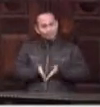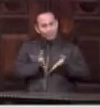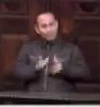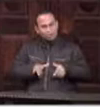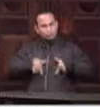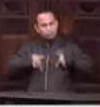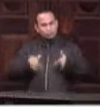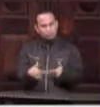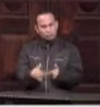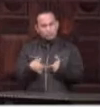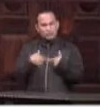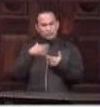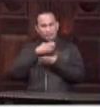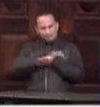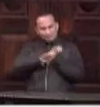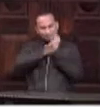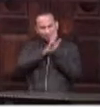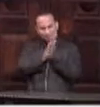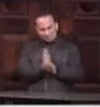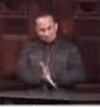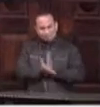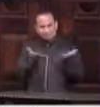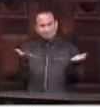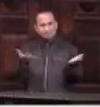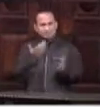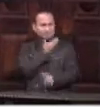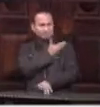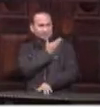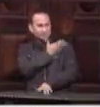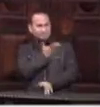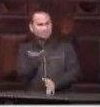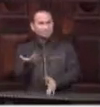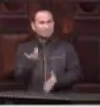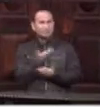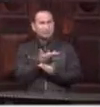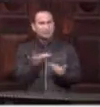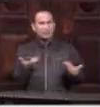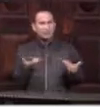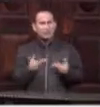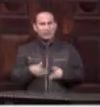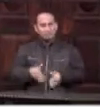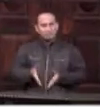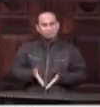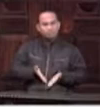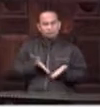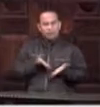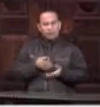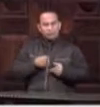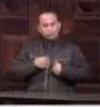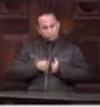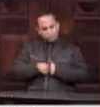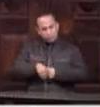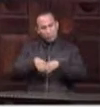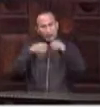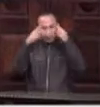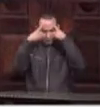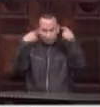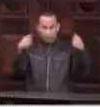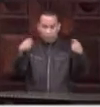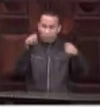manifestações racistas, alimentando situações de preconceito e alimentando a perpetuação da violência.